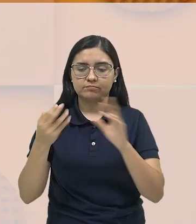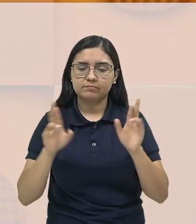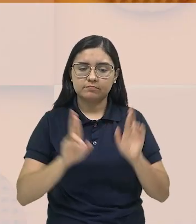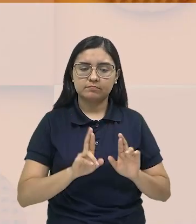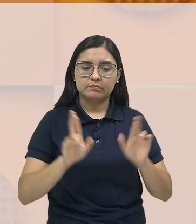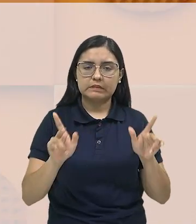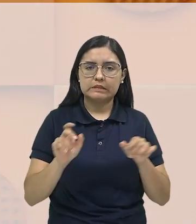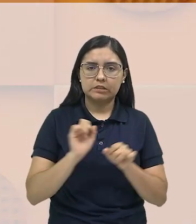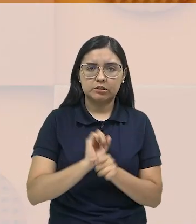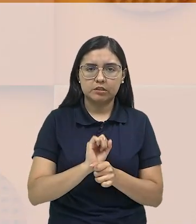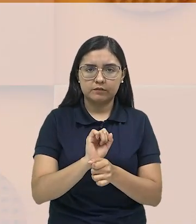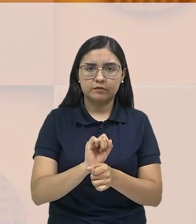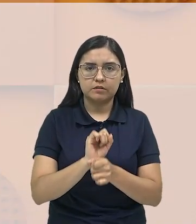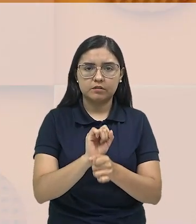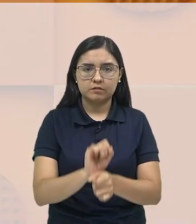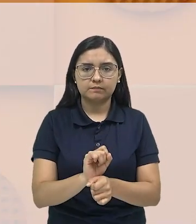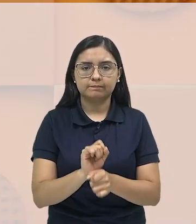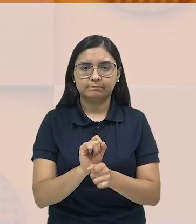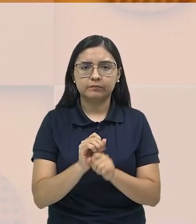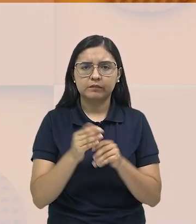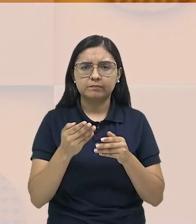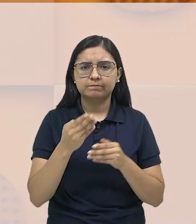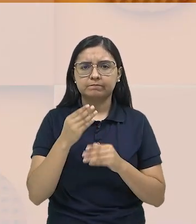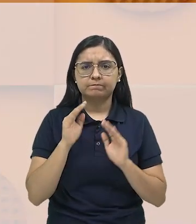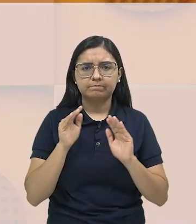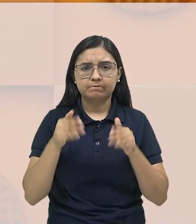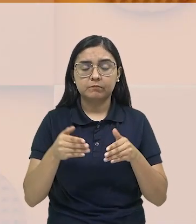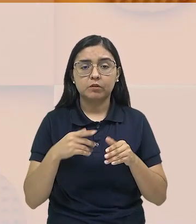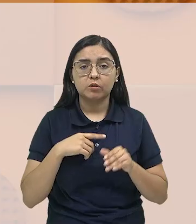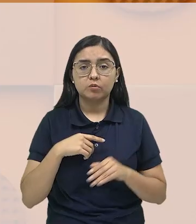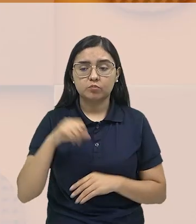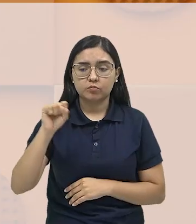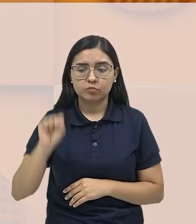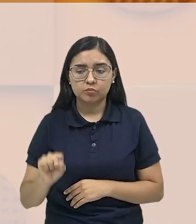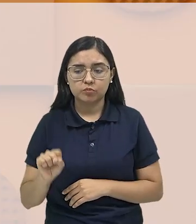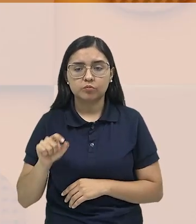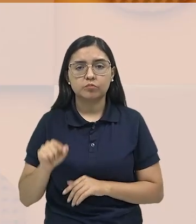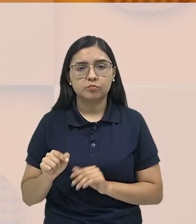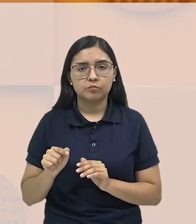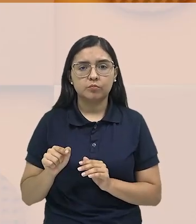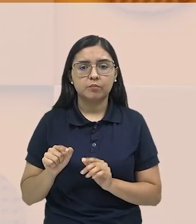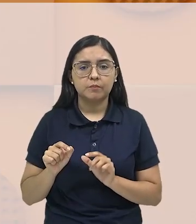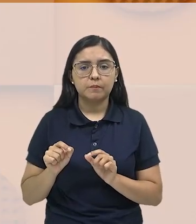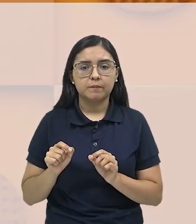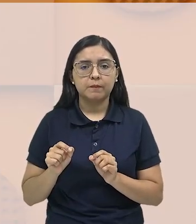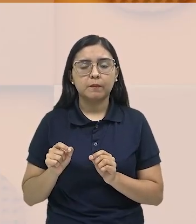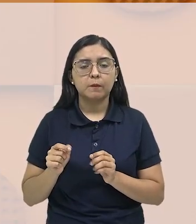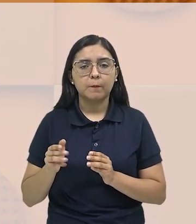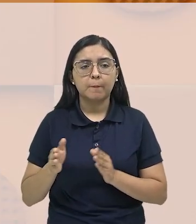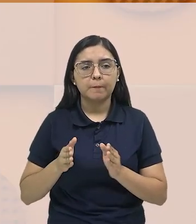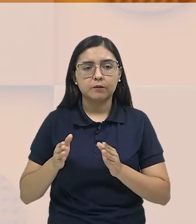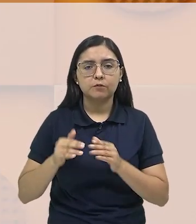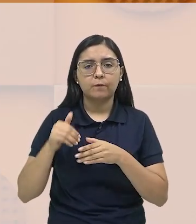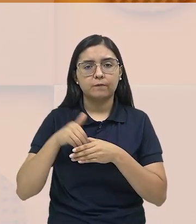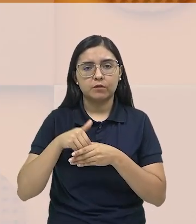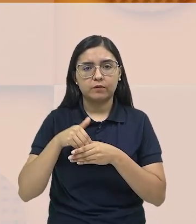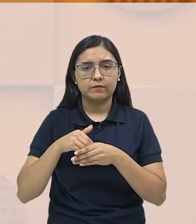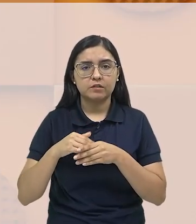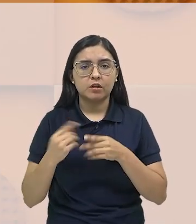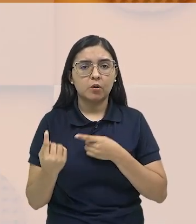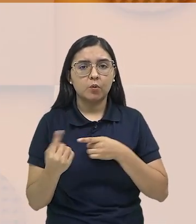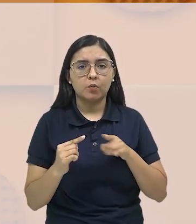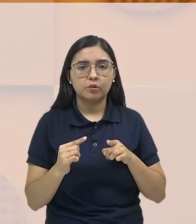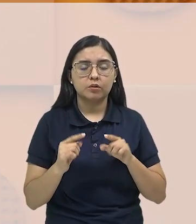da escravidão ela vai ser tão central que o sul, né, no momento de votação, vai ser